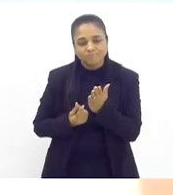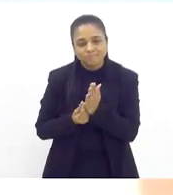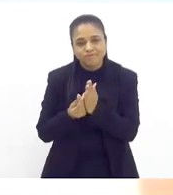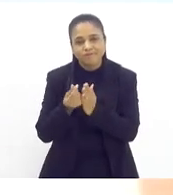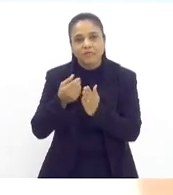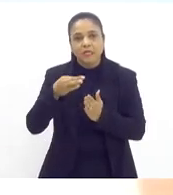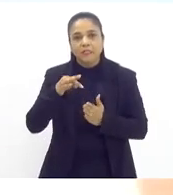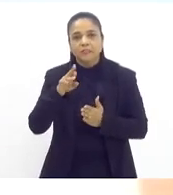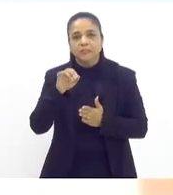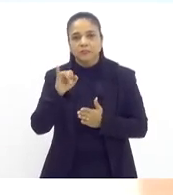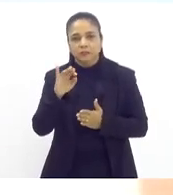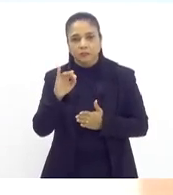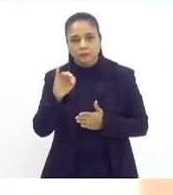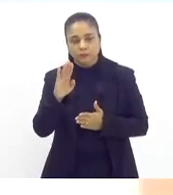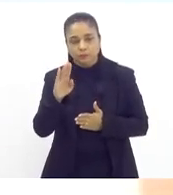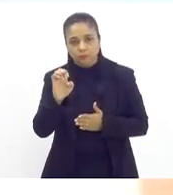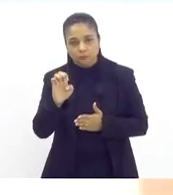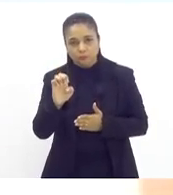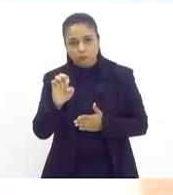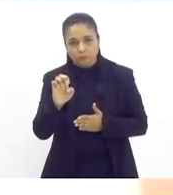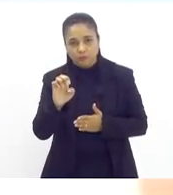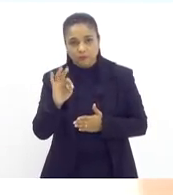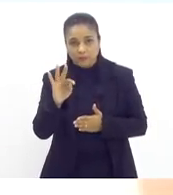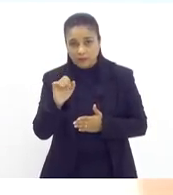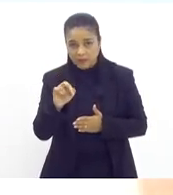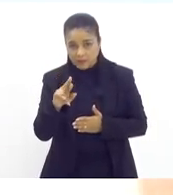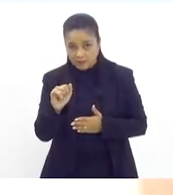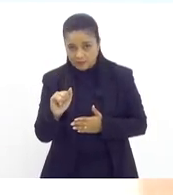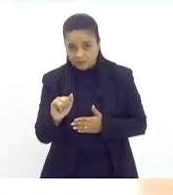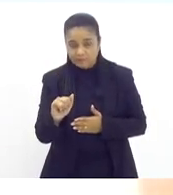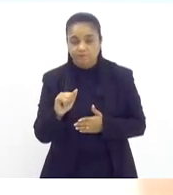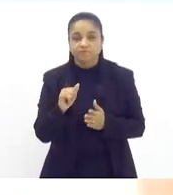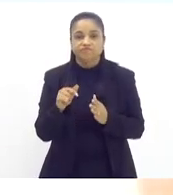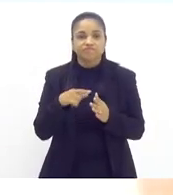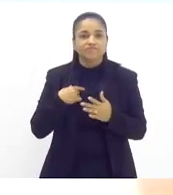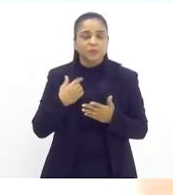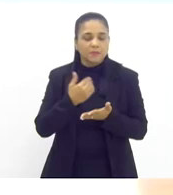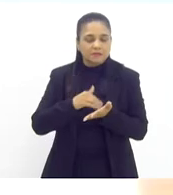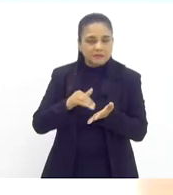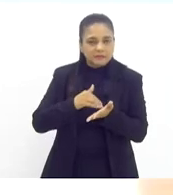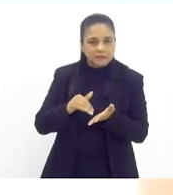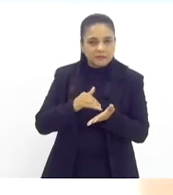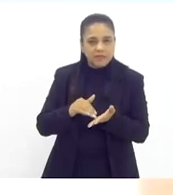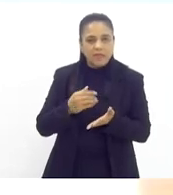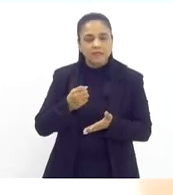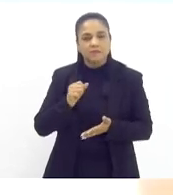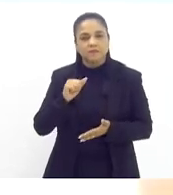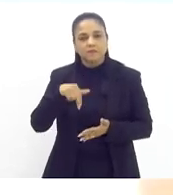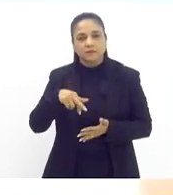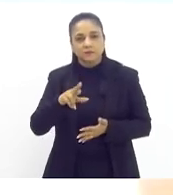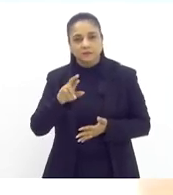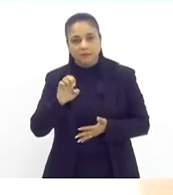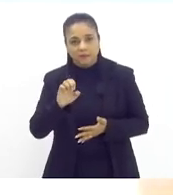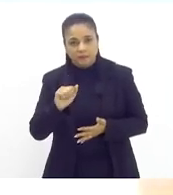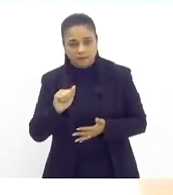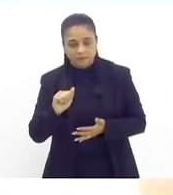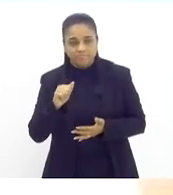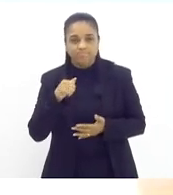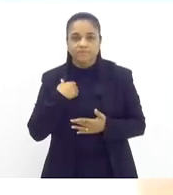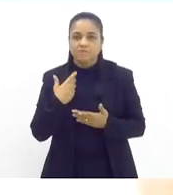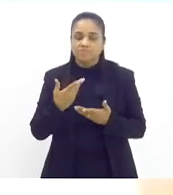Queria cumprimentar também a minha amiga Andréa Senco, outra participante da mesa,